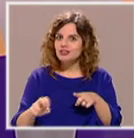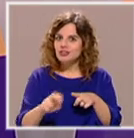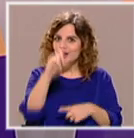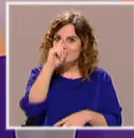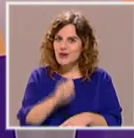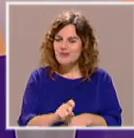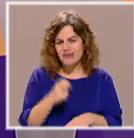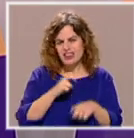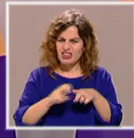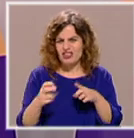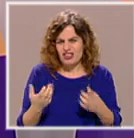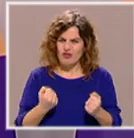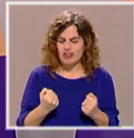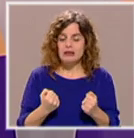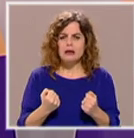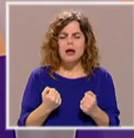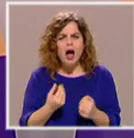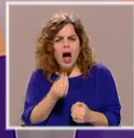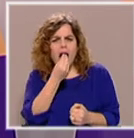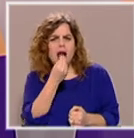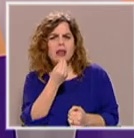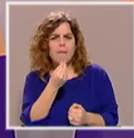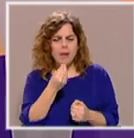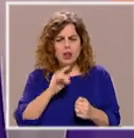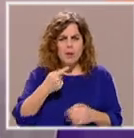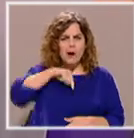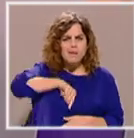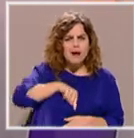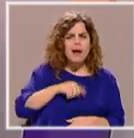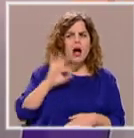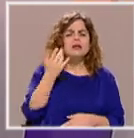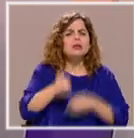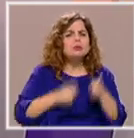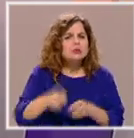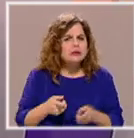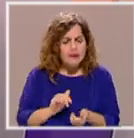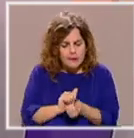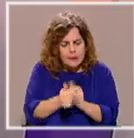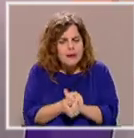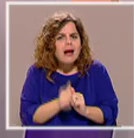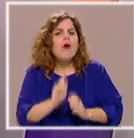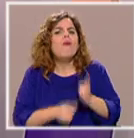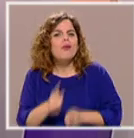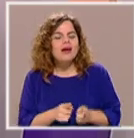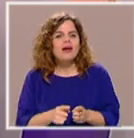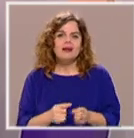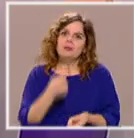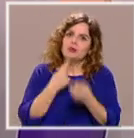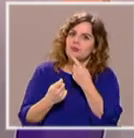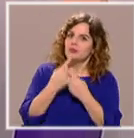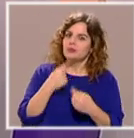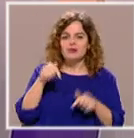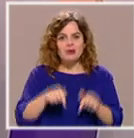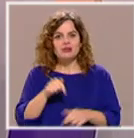nosso corpo faz com esses alimentos? Que transformações é que ocorrem no nosso corpo a esses alimentos? É estas questões todas que nós vamos